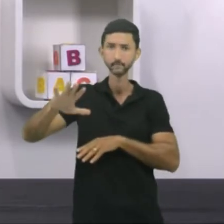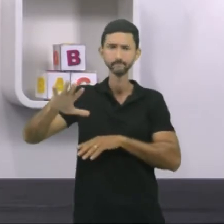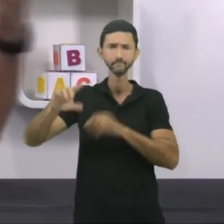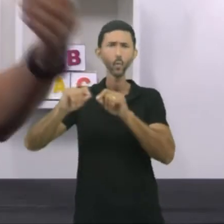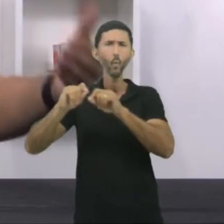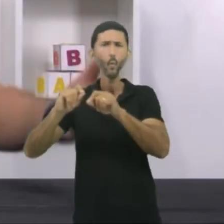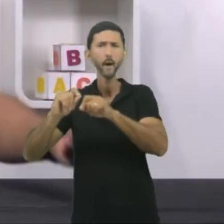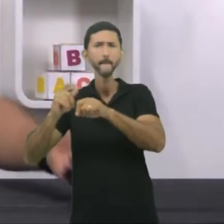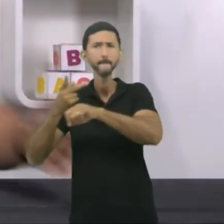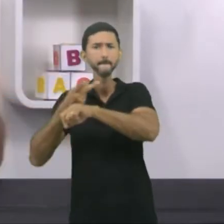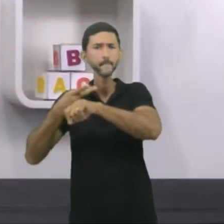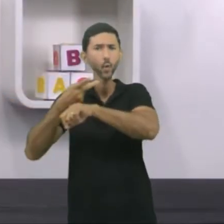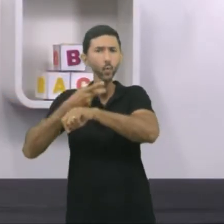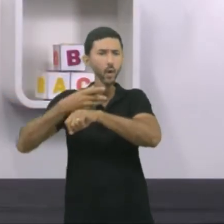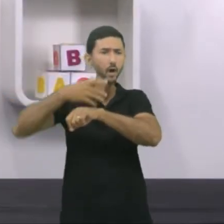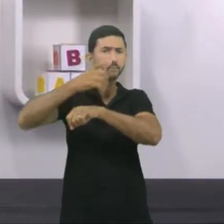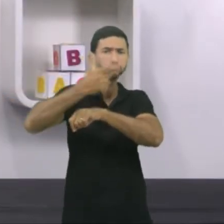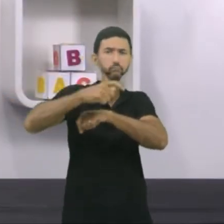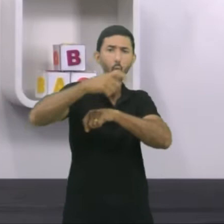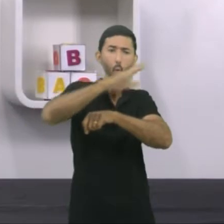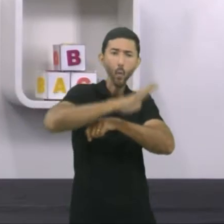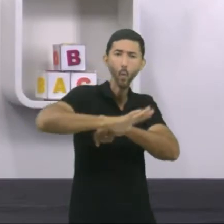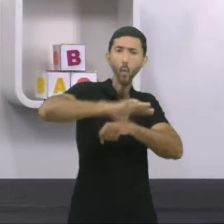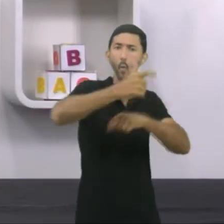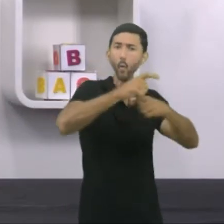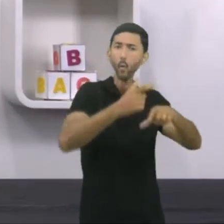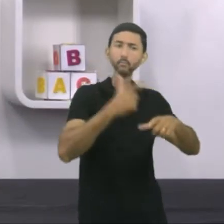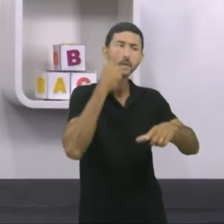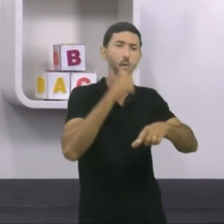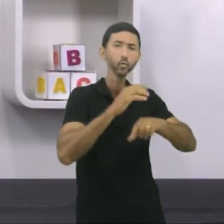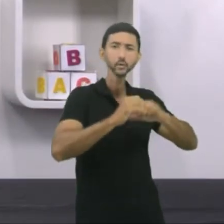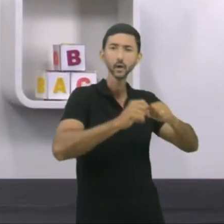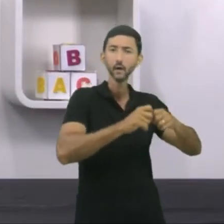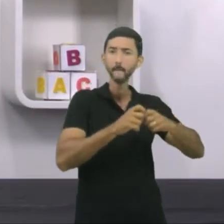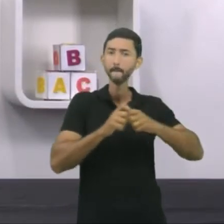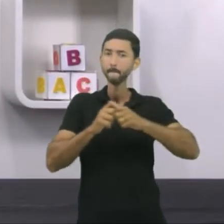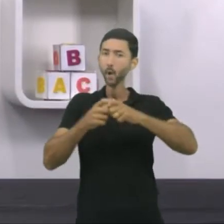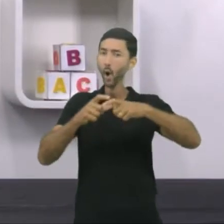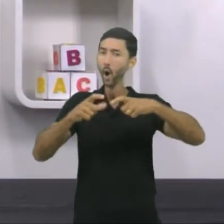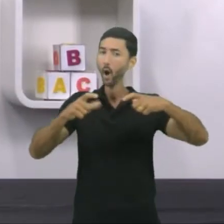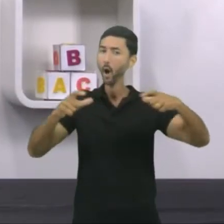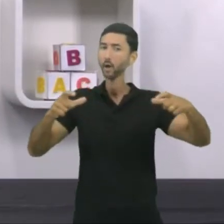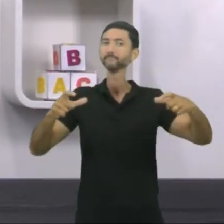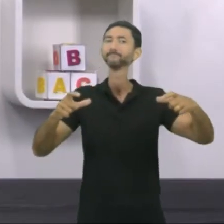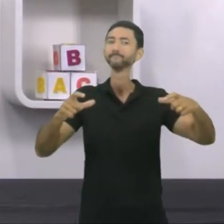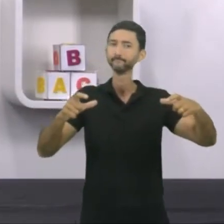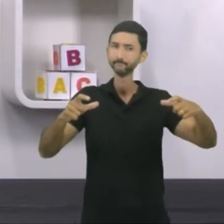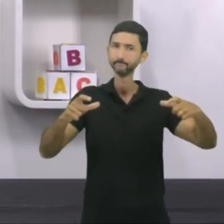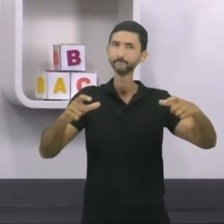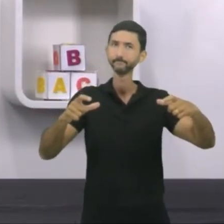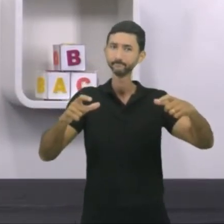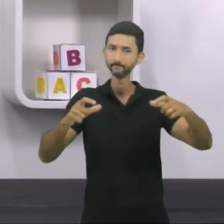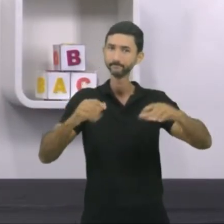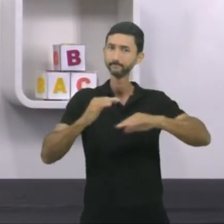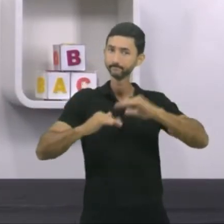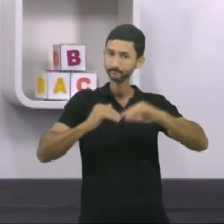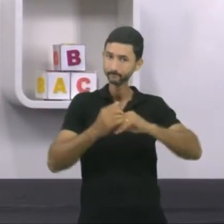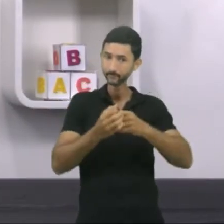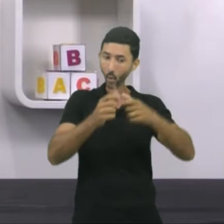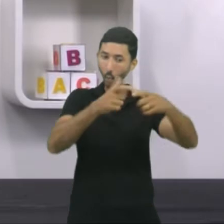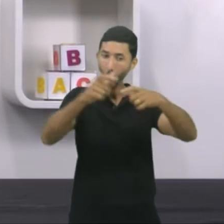busque outras regiões para eu conseguir o que a geografia chama de vantagens